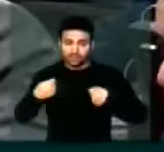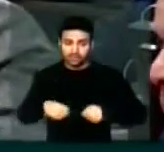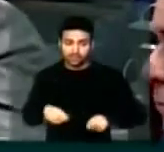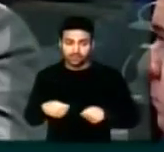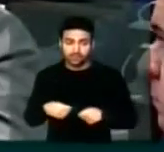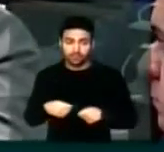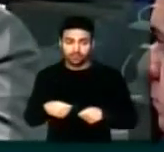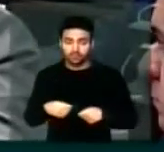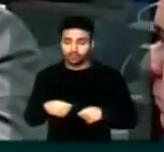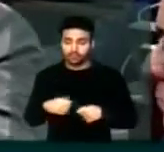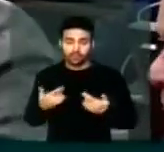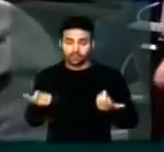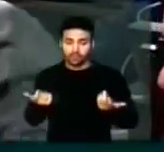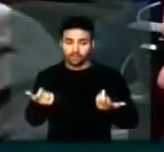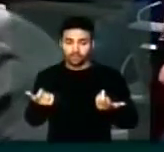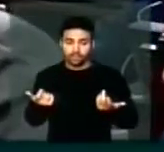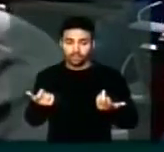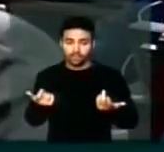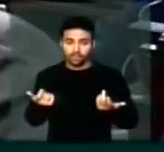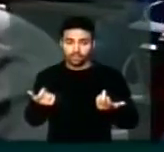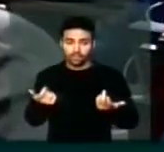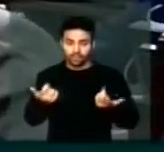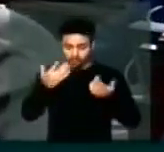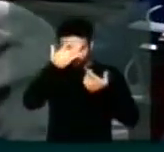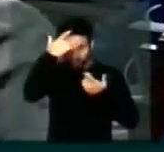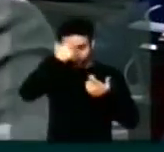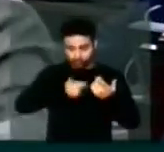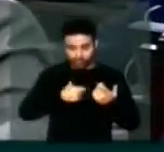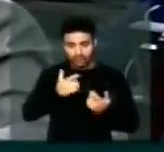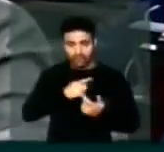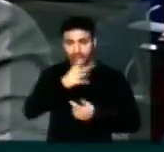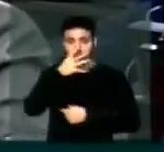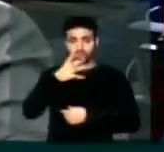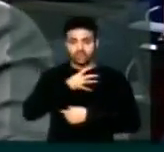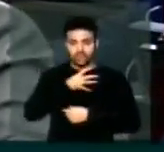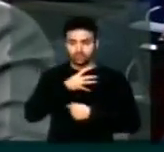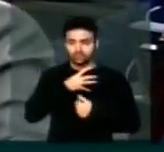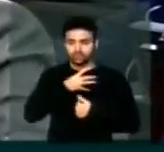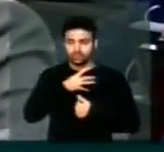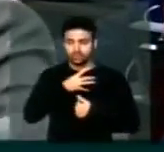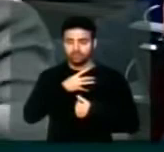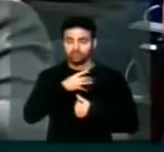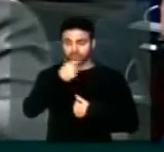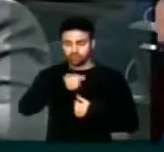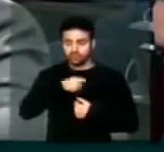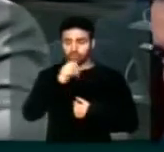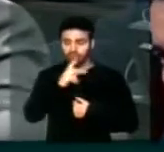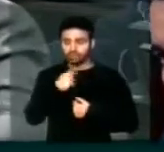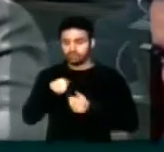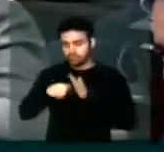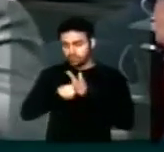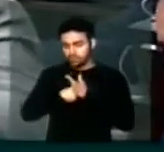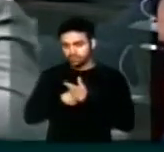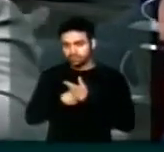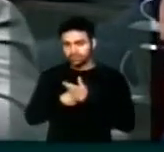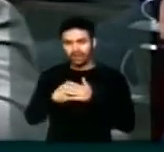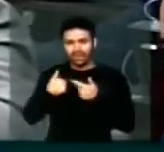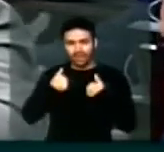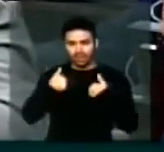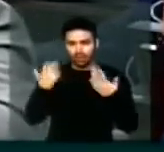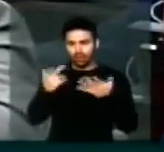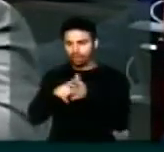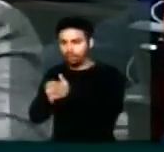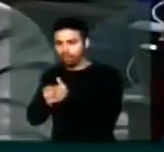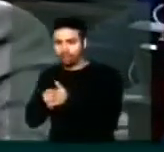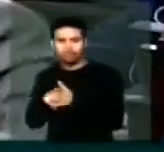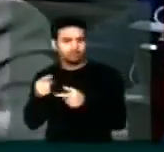tem condição de investigado investigar. Isso vale para a CPI, isso vale para o Conselho de Ética, eu vou estar lá para